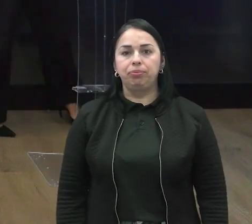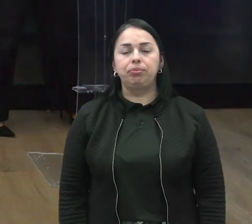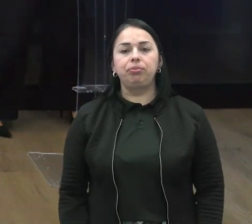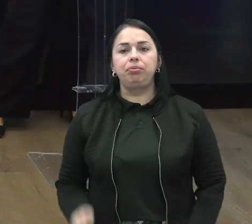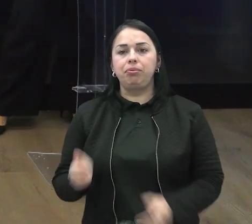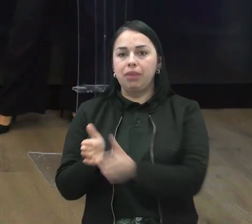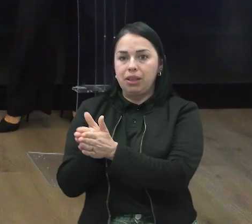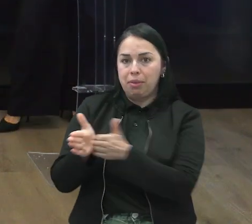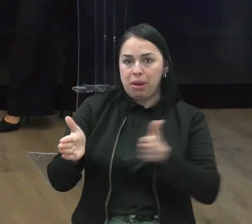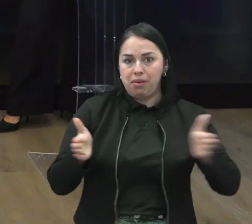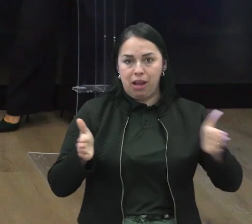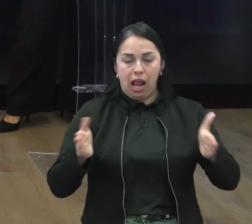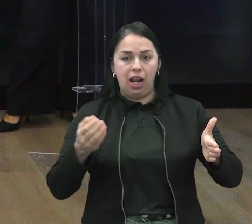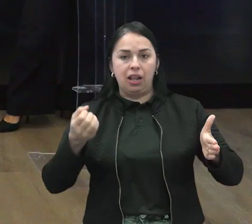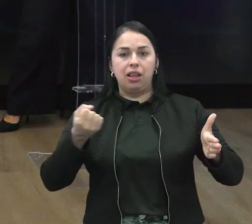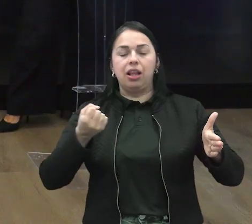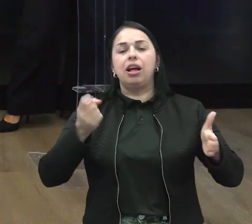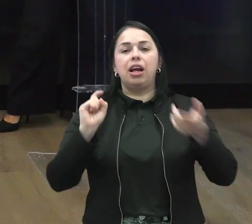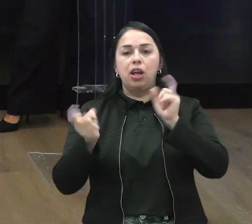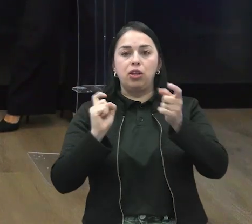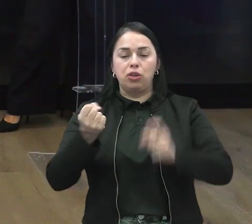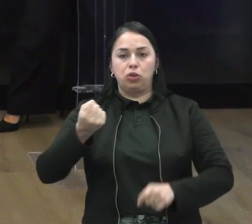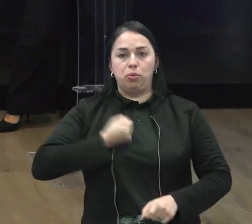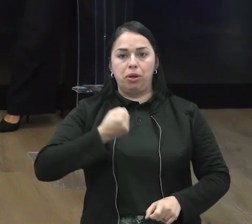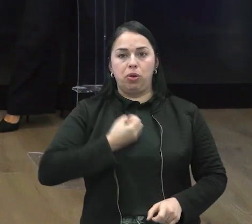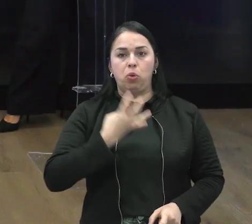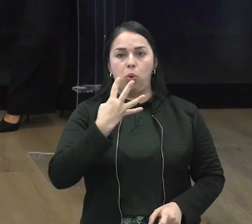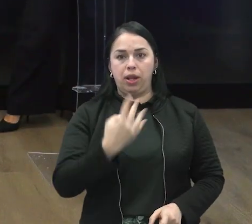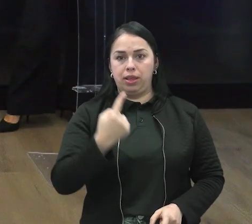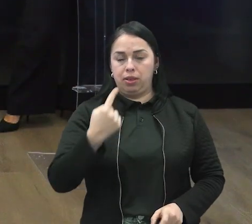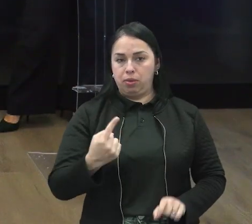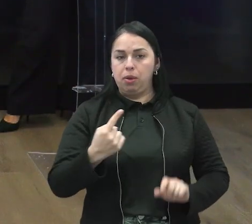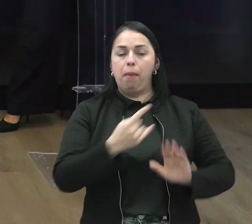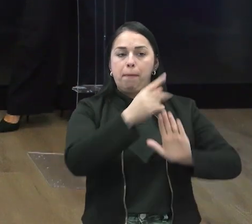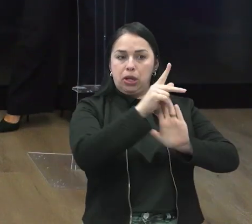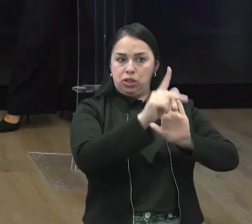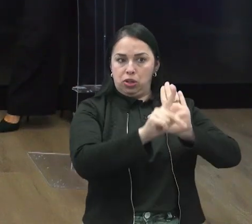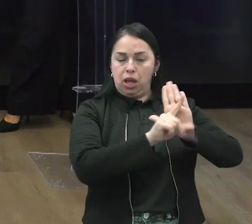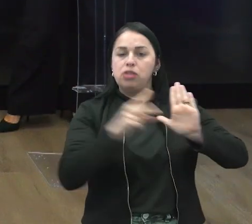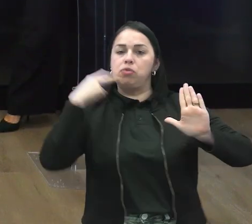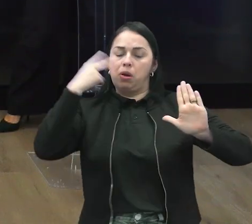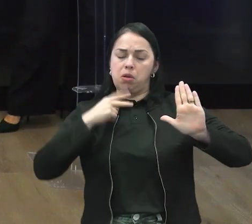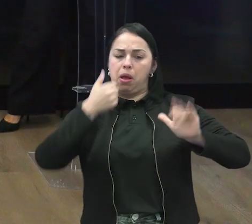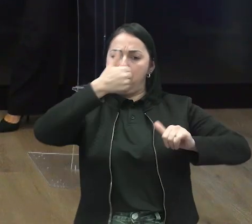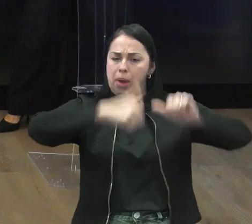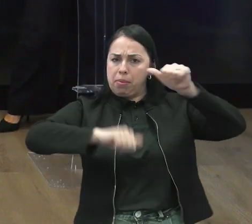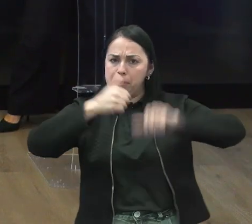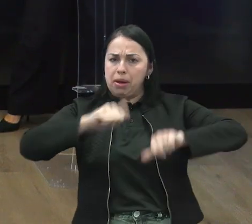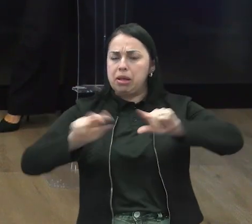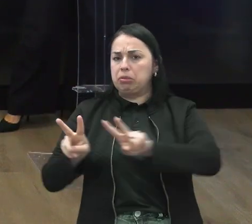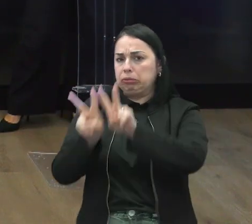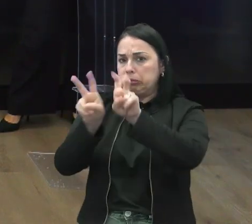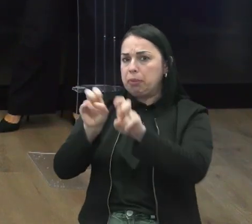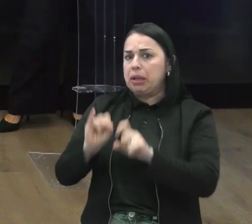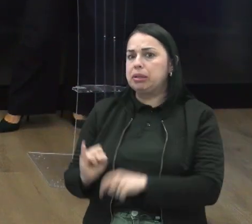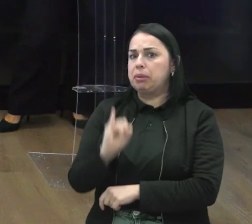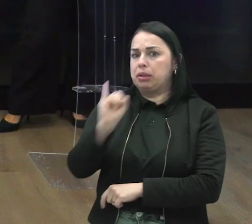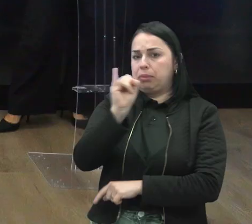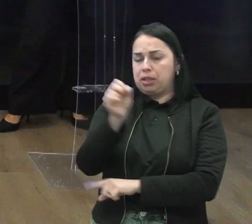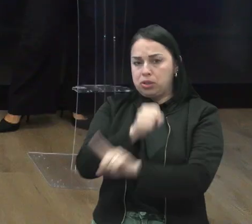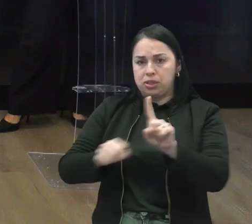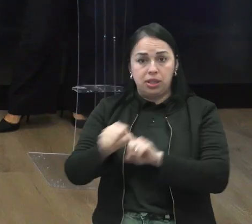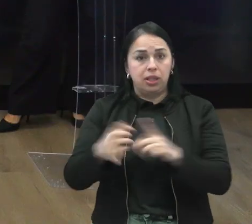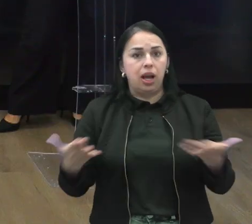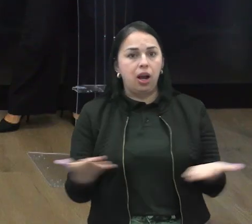a 41ª sessão plenária, os vereadores apreciaram projetos de lei e debateram temas de interesse público. E a gente